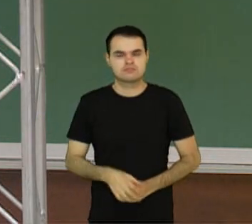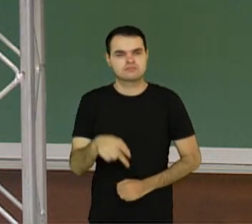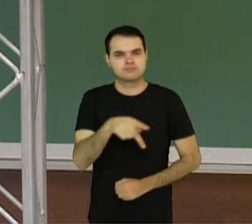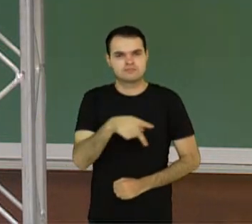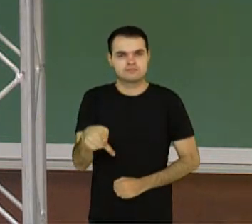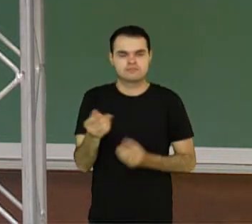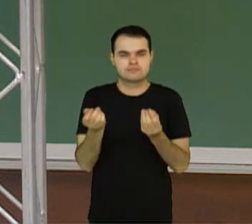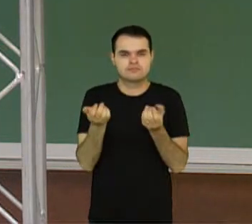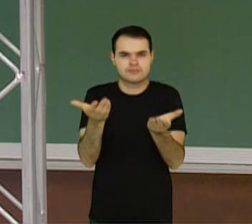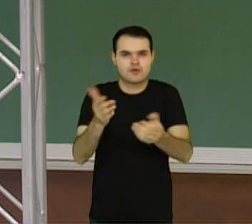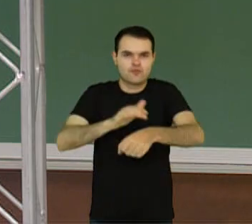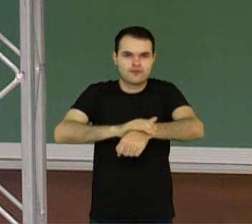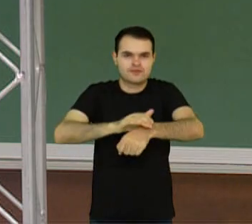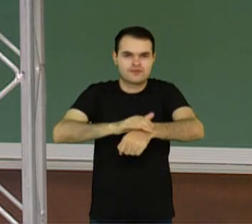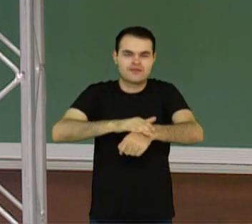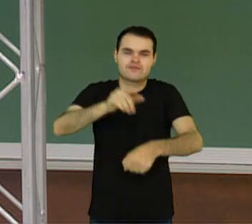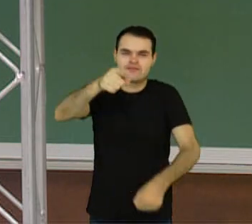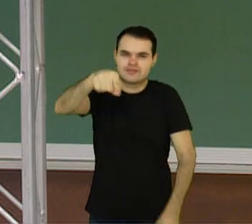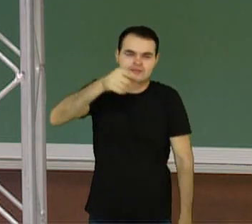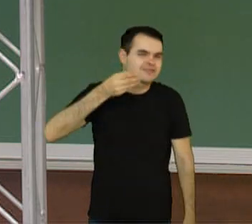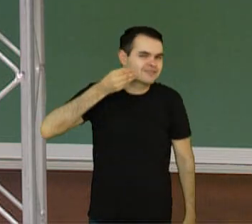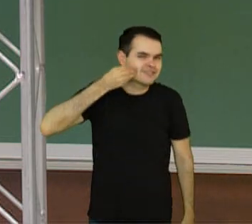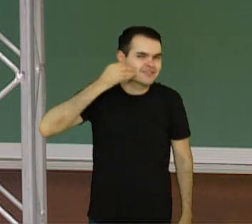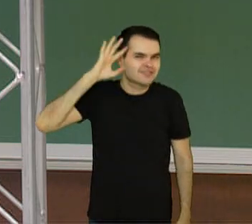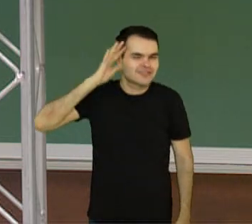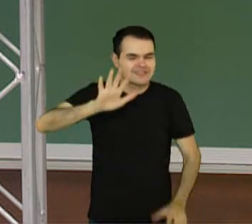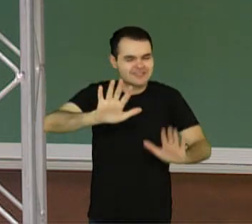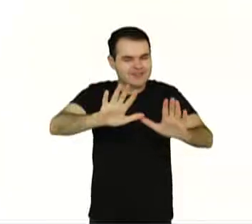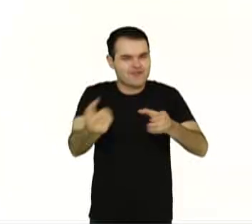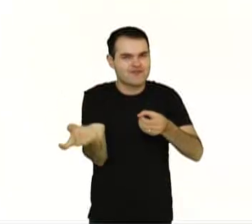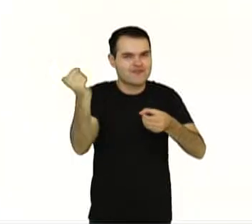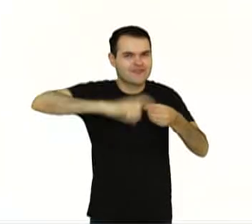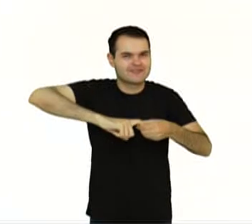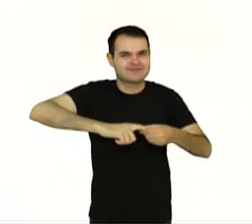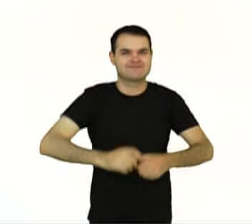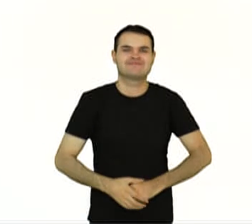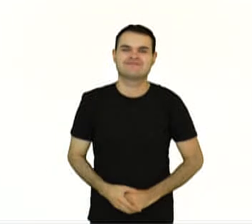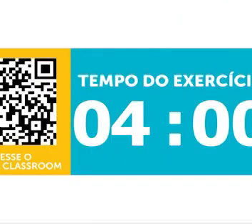professora vai dar um tempinho para vocês tentarem resolver e eu já volto.